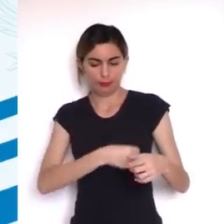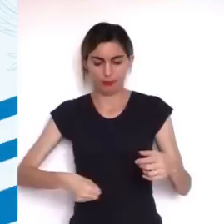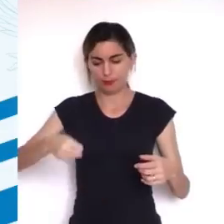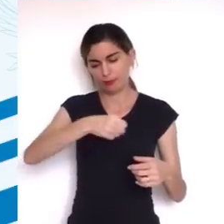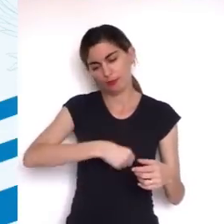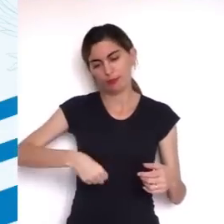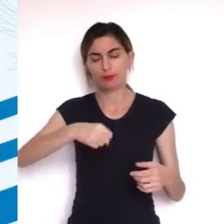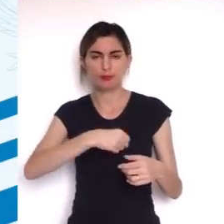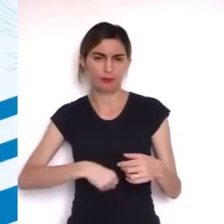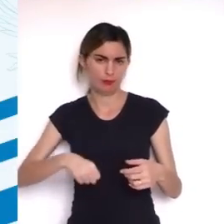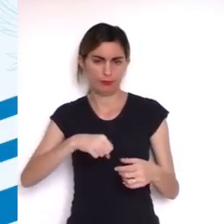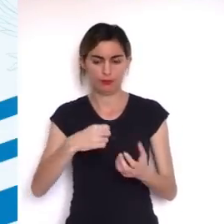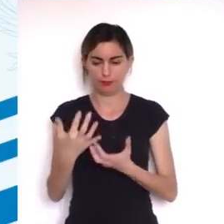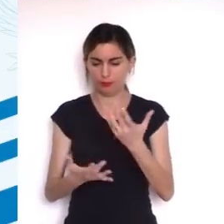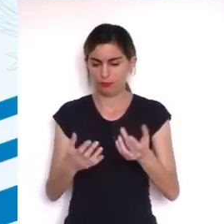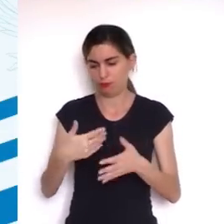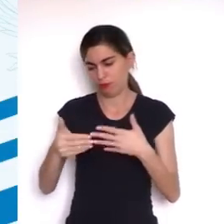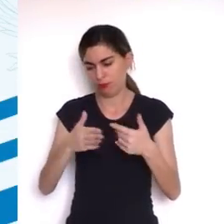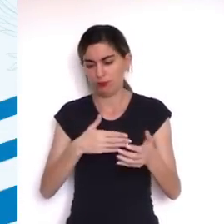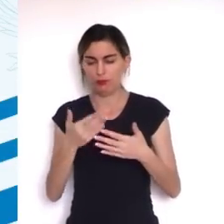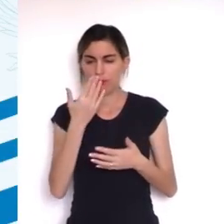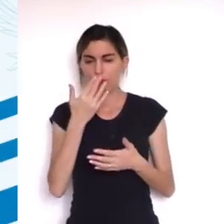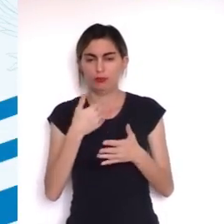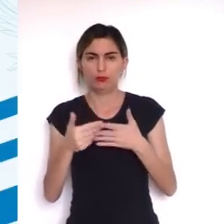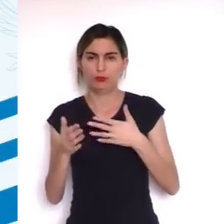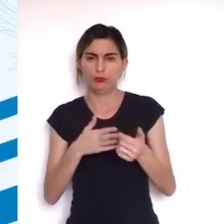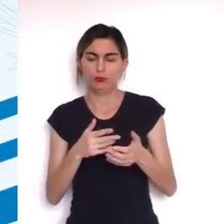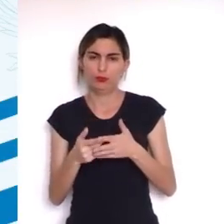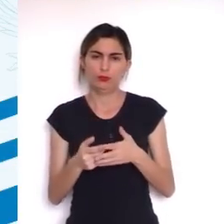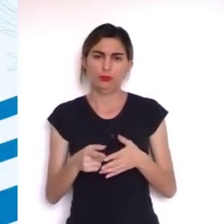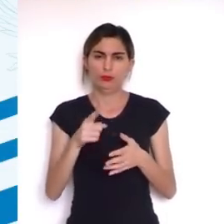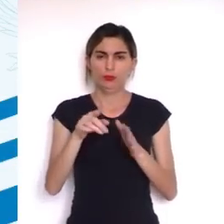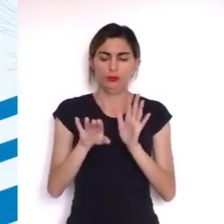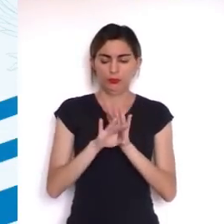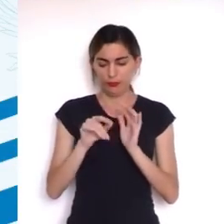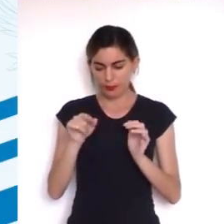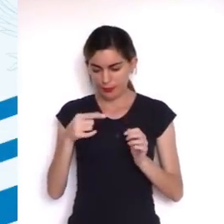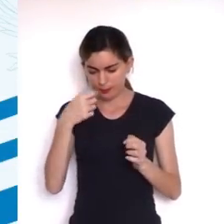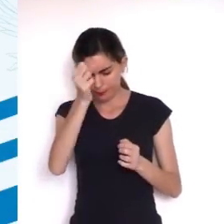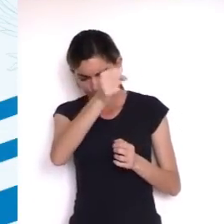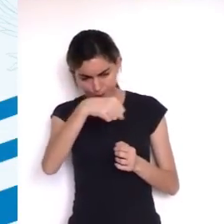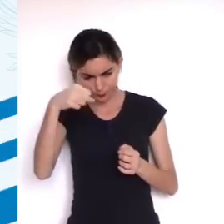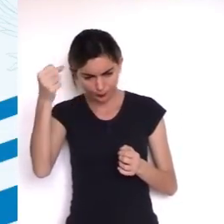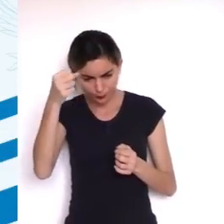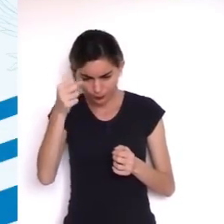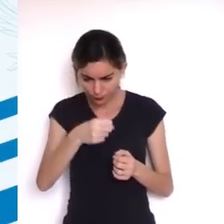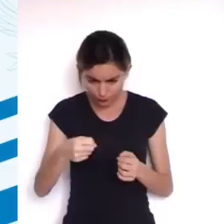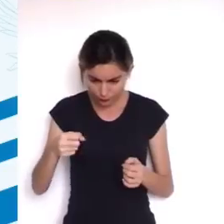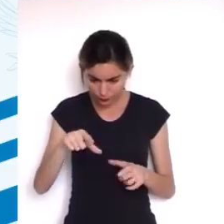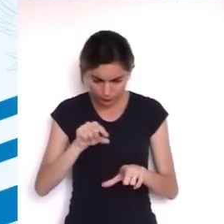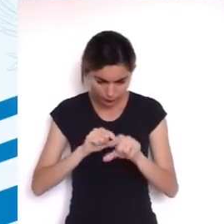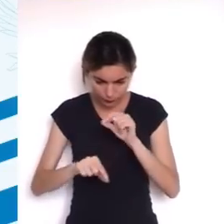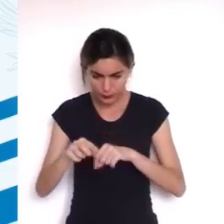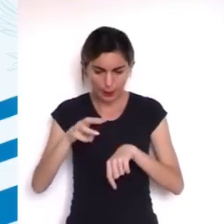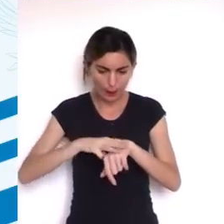para a cozinha, né, cozinharem alguma coisa, chega ali, ó, no armário,